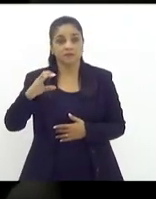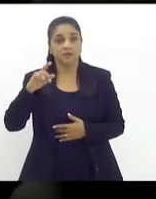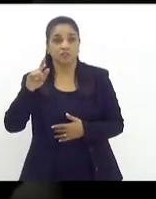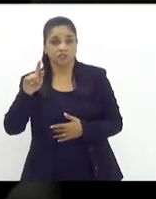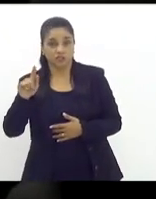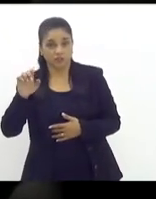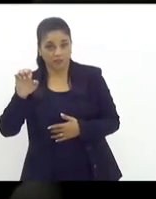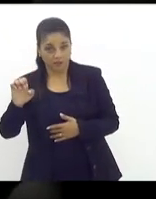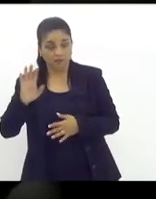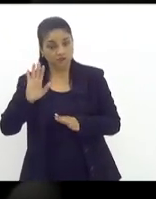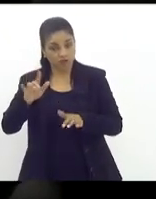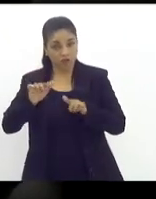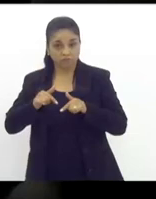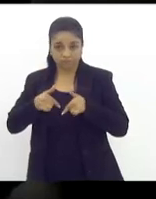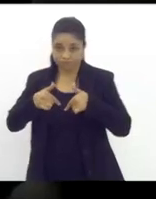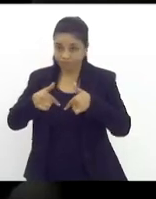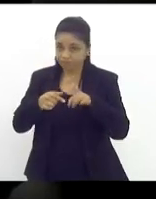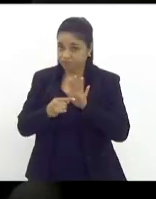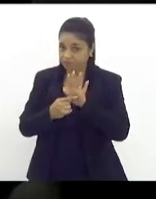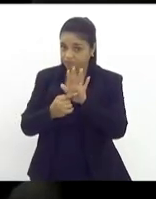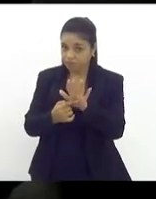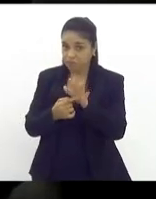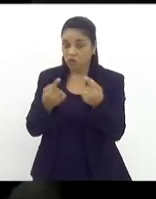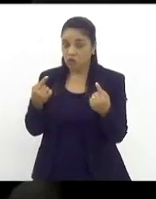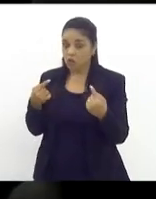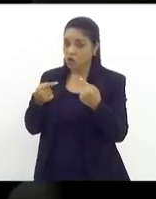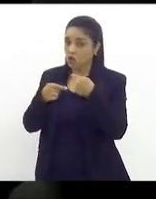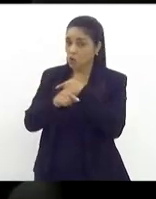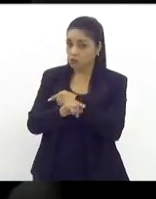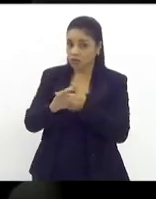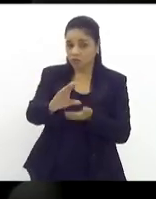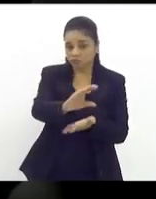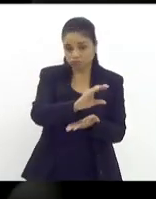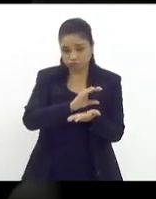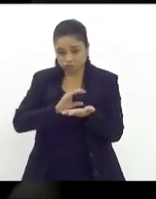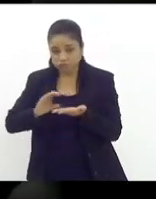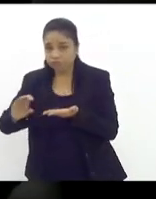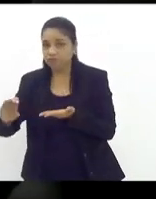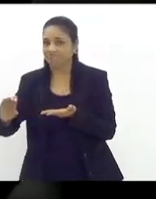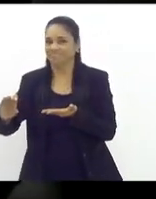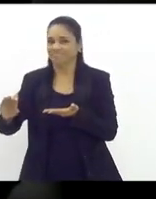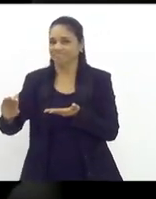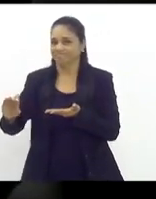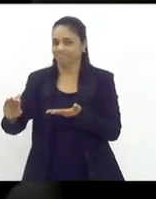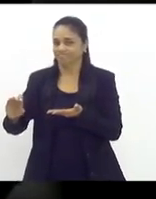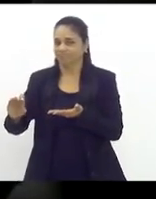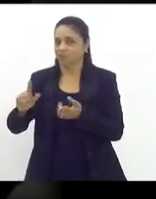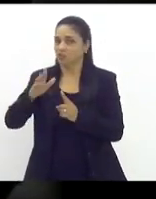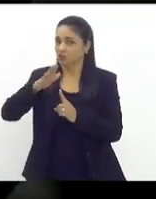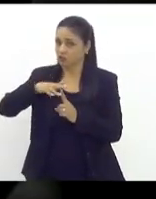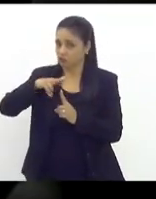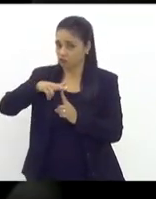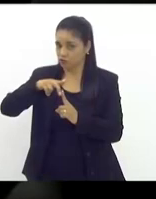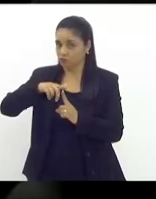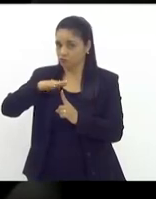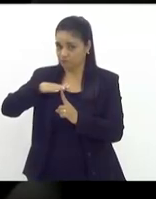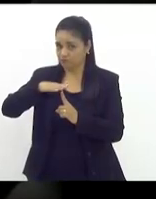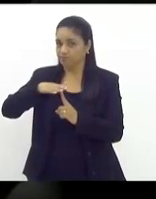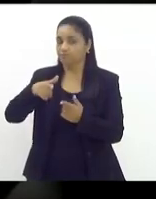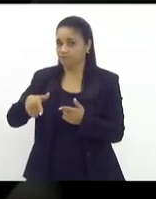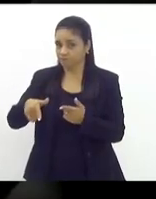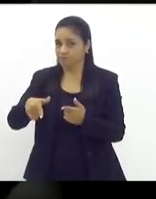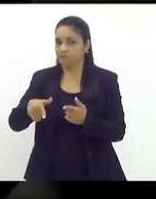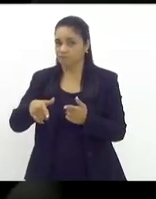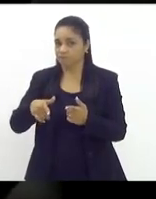posicionou dizendo-se contrário com o desvio de finalidade desse tipo de operação. Então, é só por esse